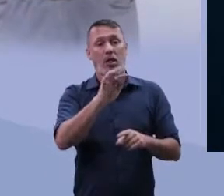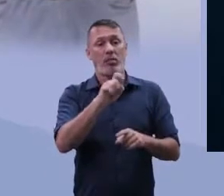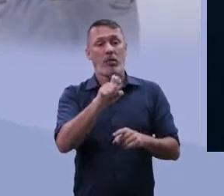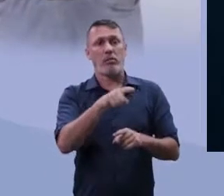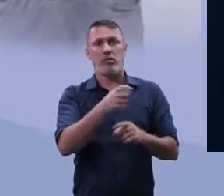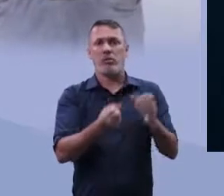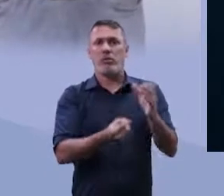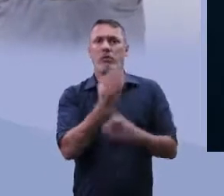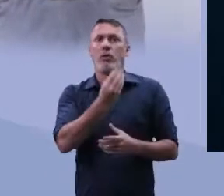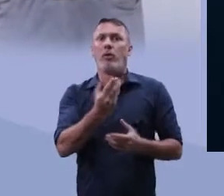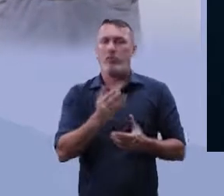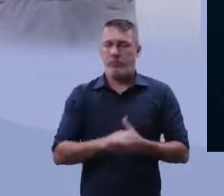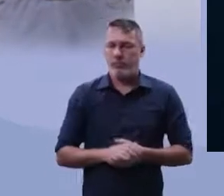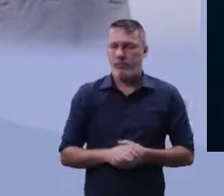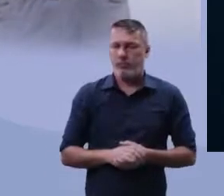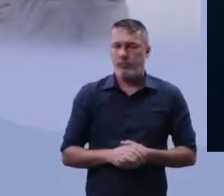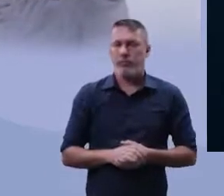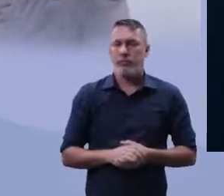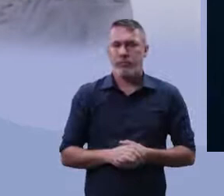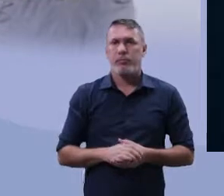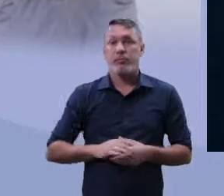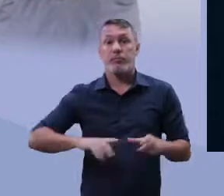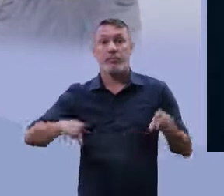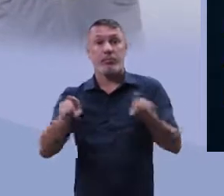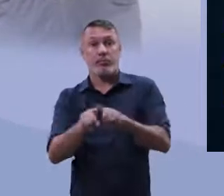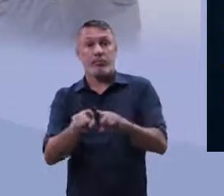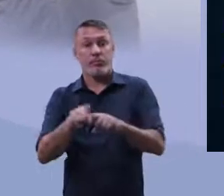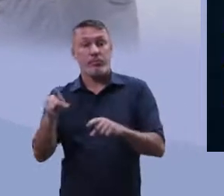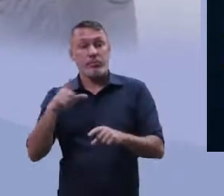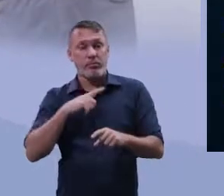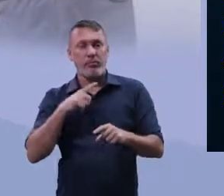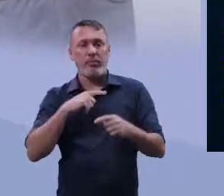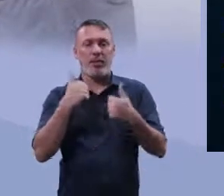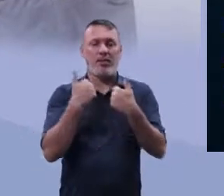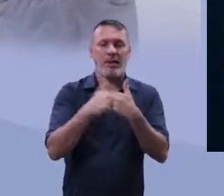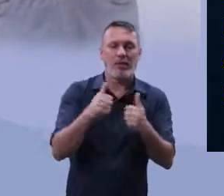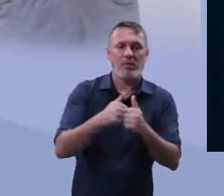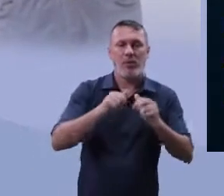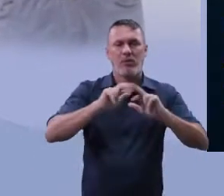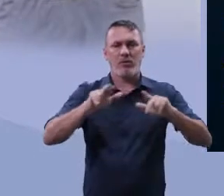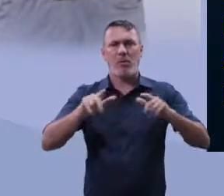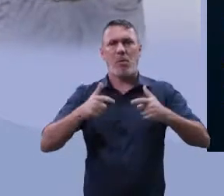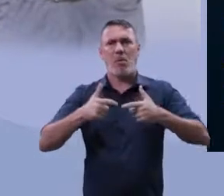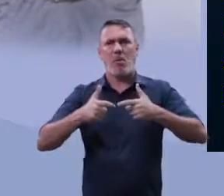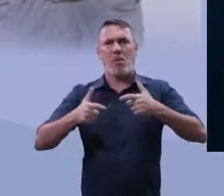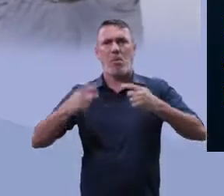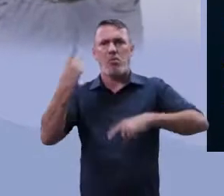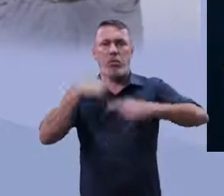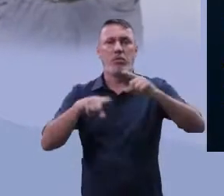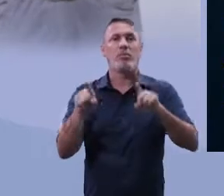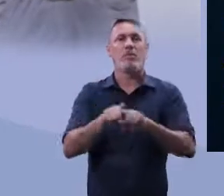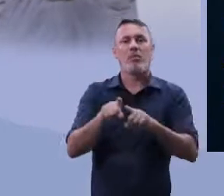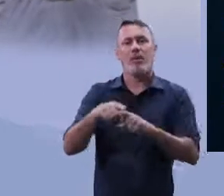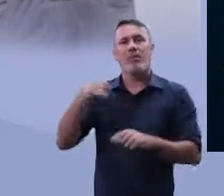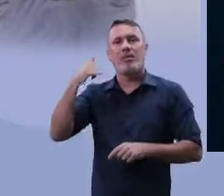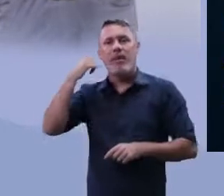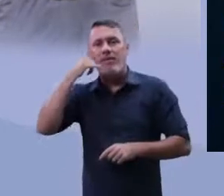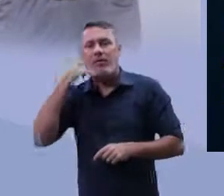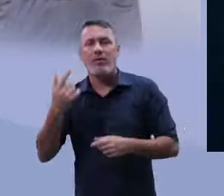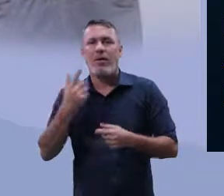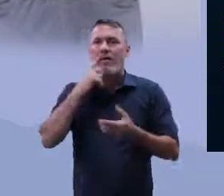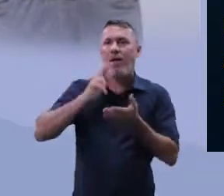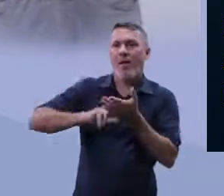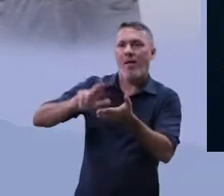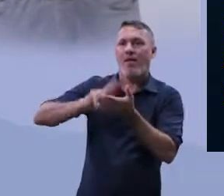poder produzir a borracha dos seus veículos. E com a evolução dos meios de transporte, né, do telégrafo, do